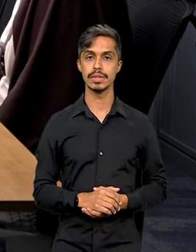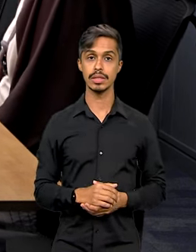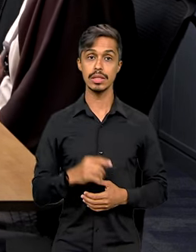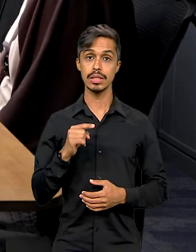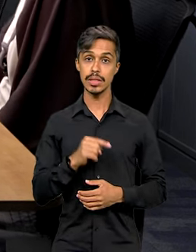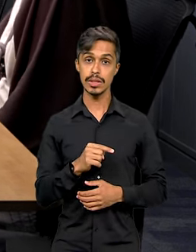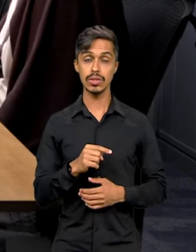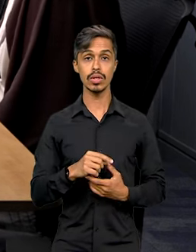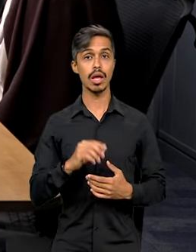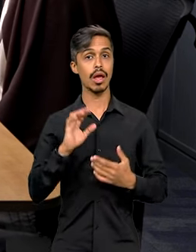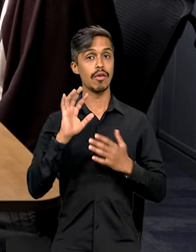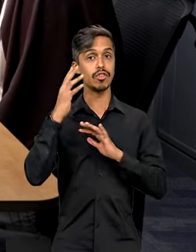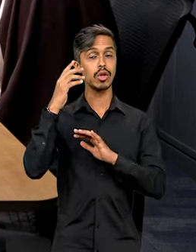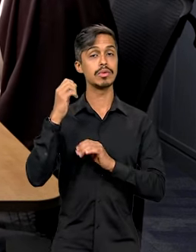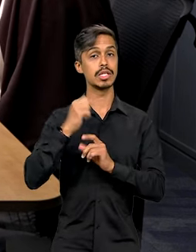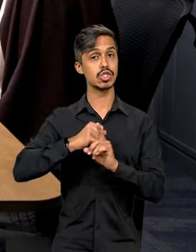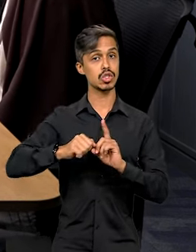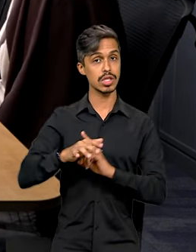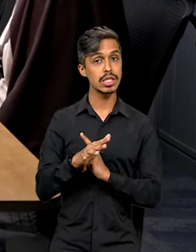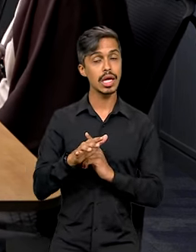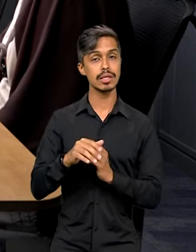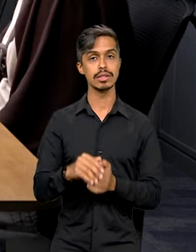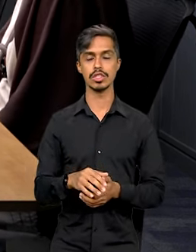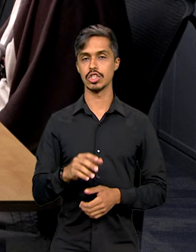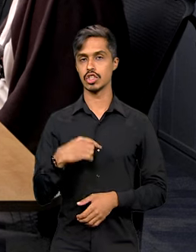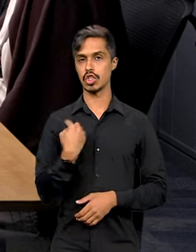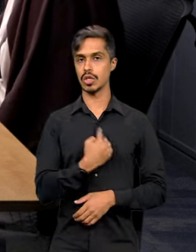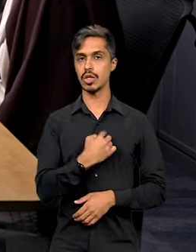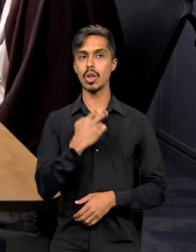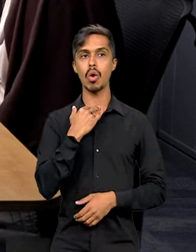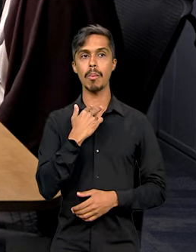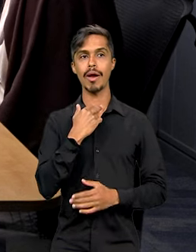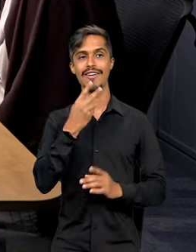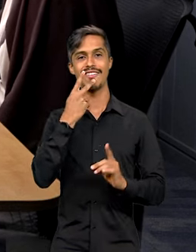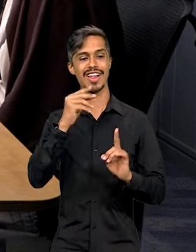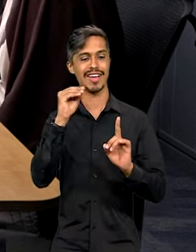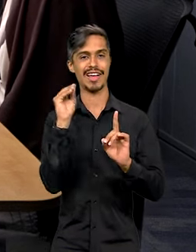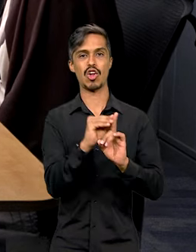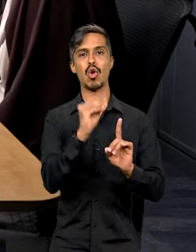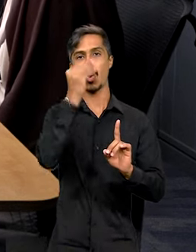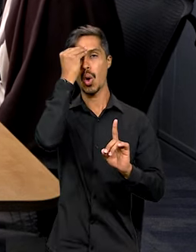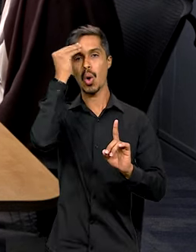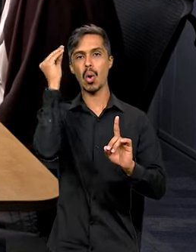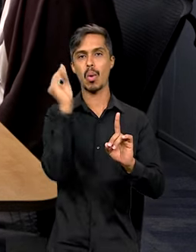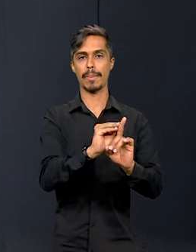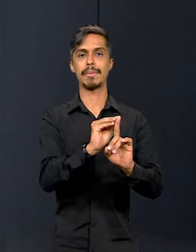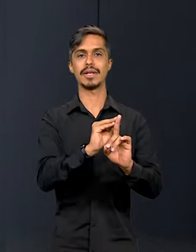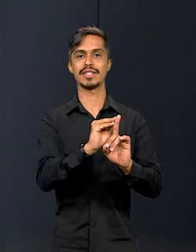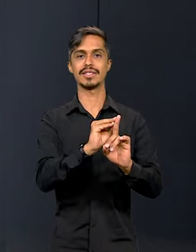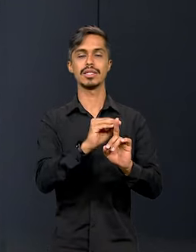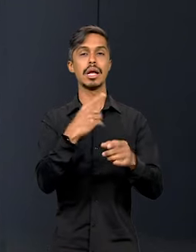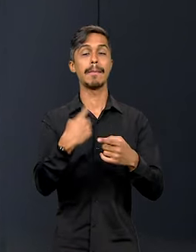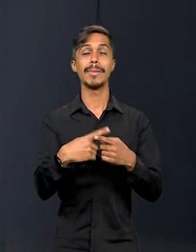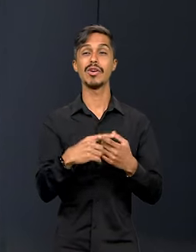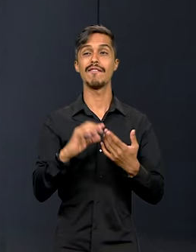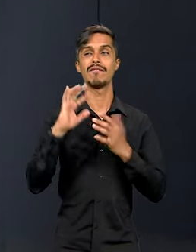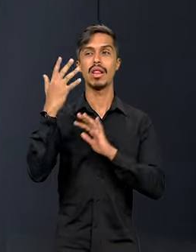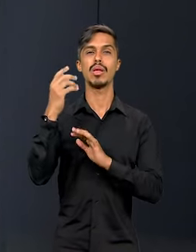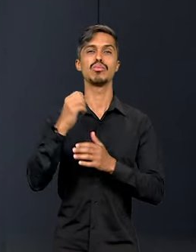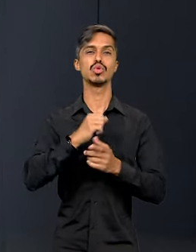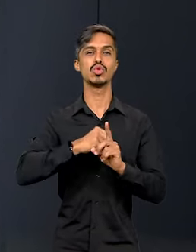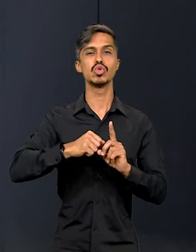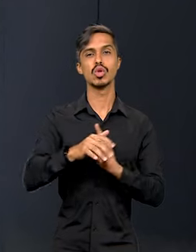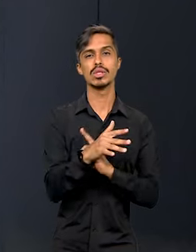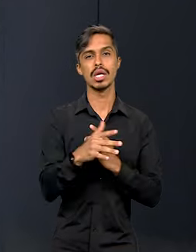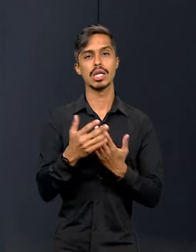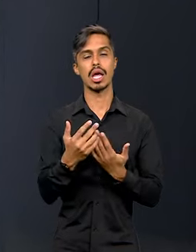eh Eles são um fenômeno social não é nós não podemos culpabilizar os indivíduos eh por um fenômeno